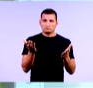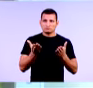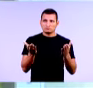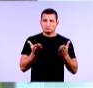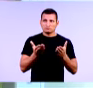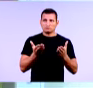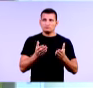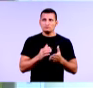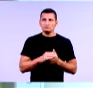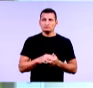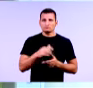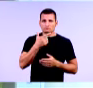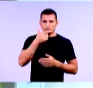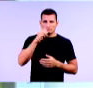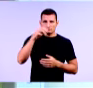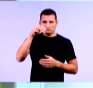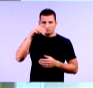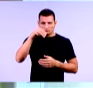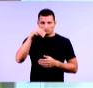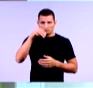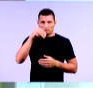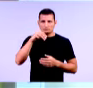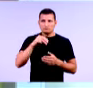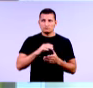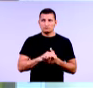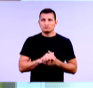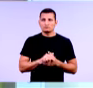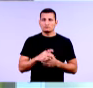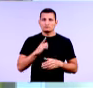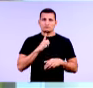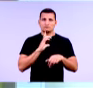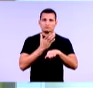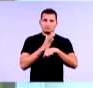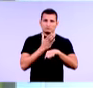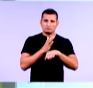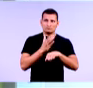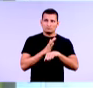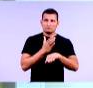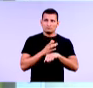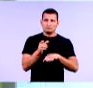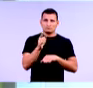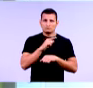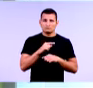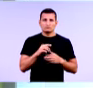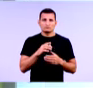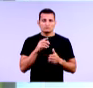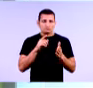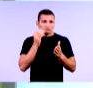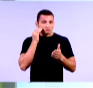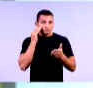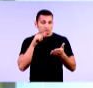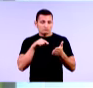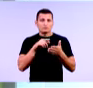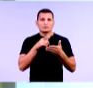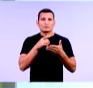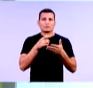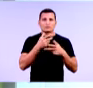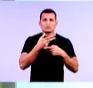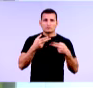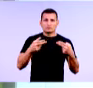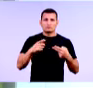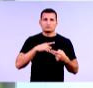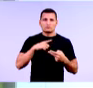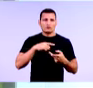gente vai parar uns 20 minutinhos aí, eu vou ter uma atividade para vocês analisarem os objetos que estão aí à sua